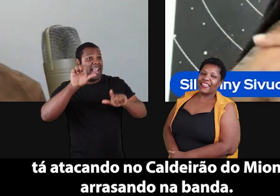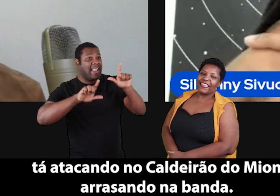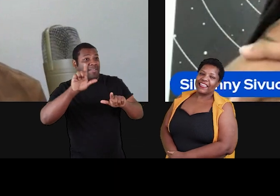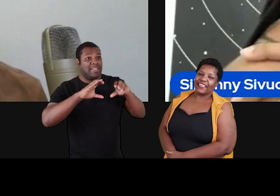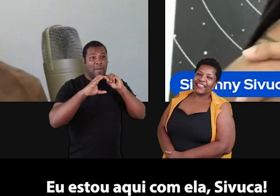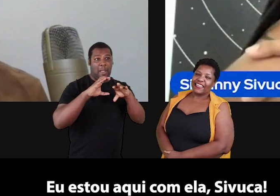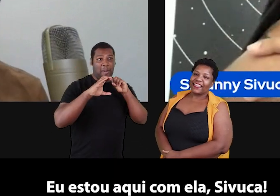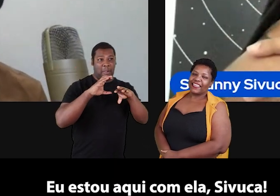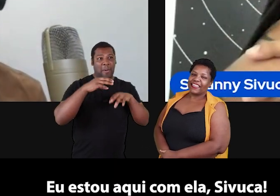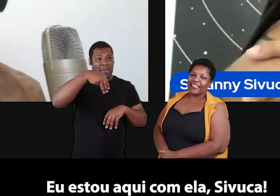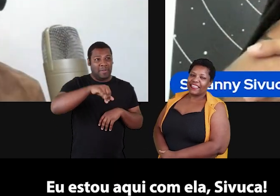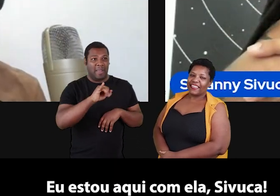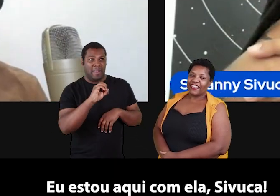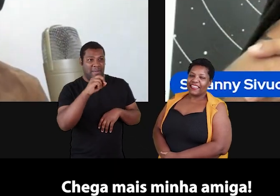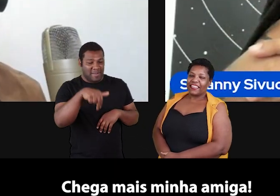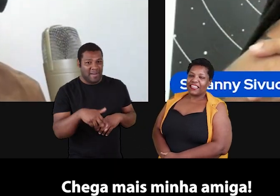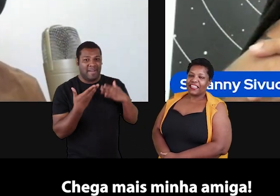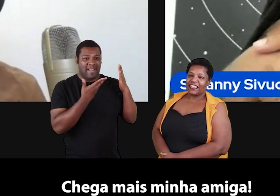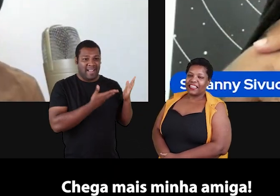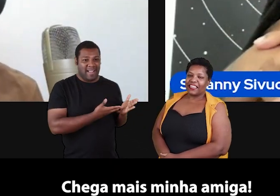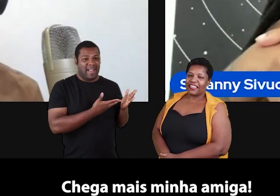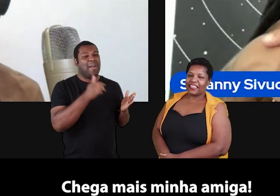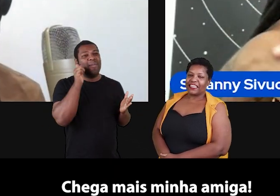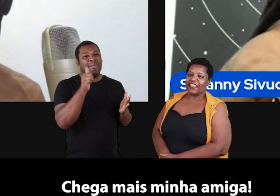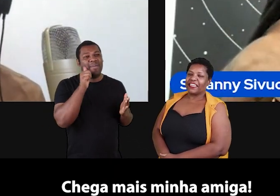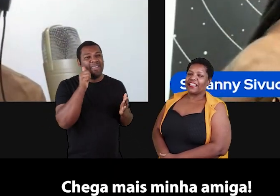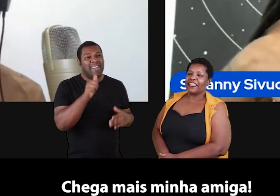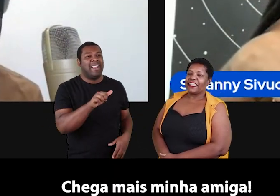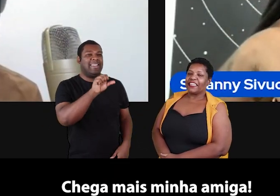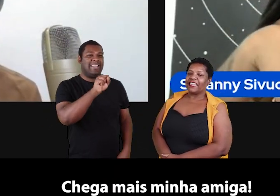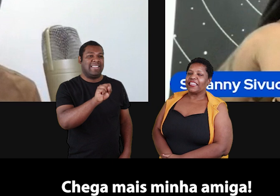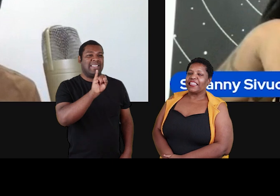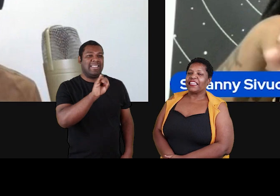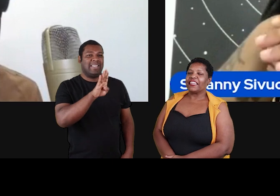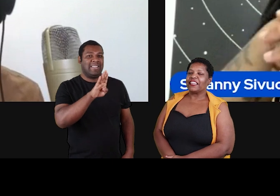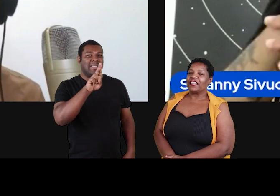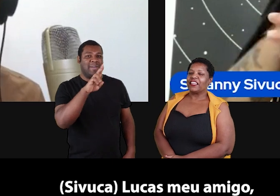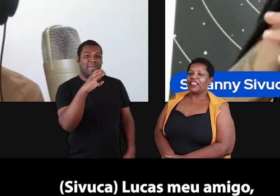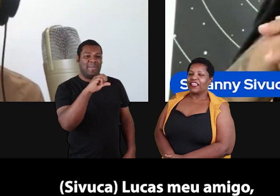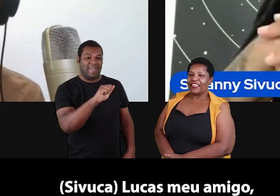na banda. E eu tô aqui com ela, Sivuca. Chega mais, minha amiga.